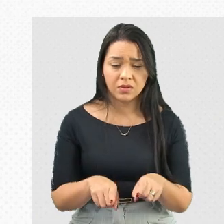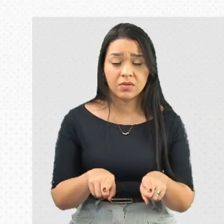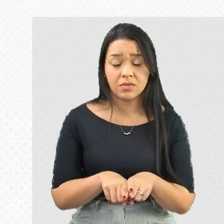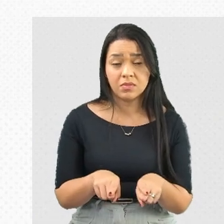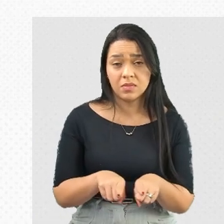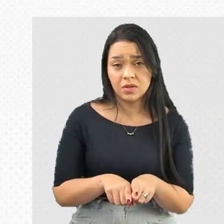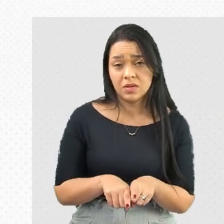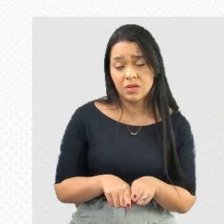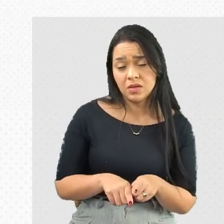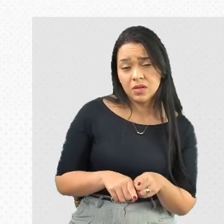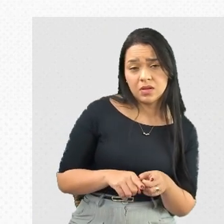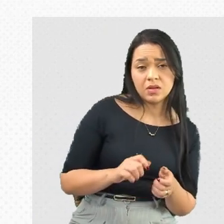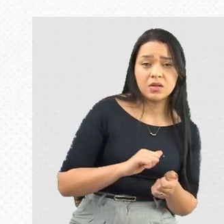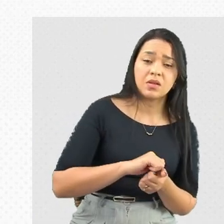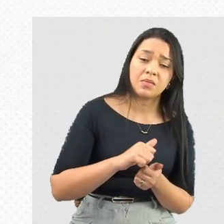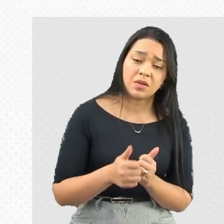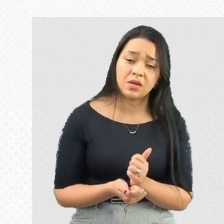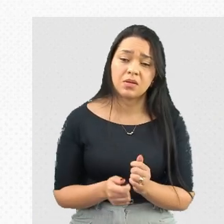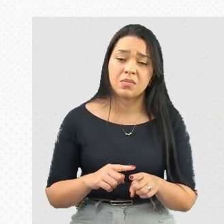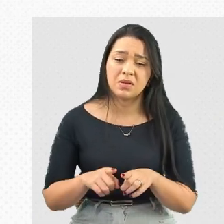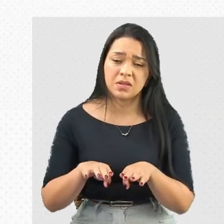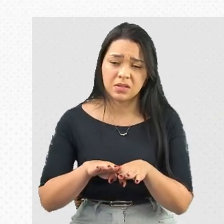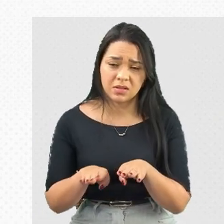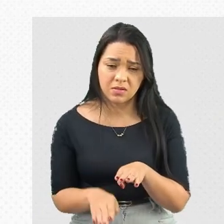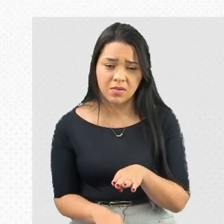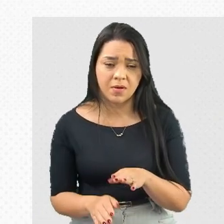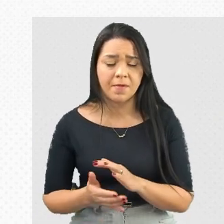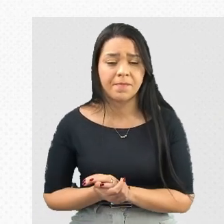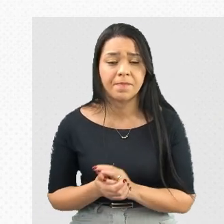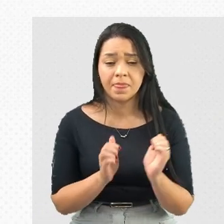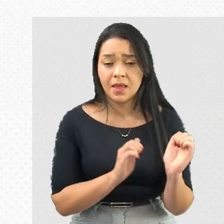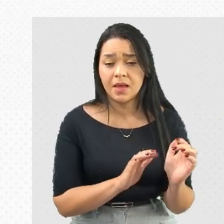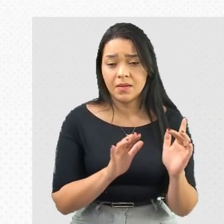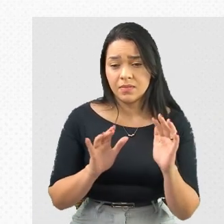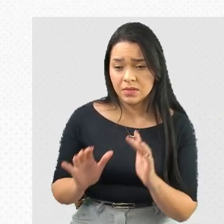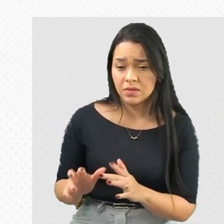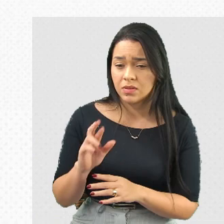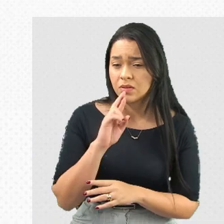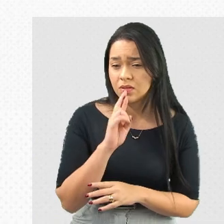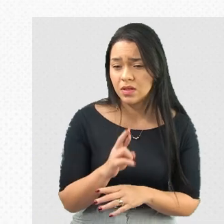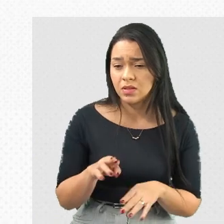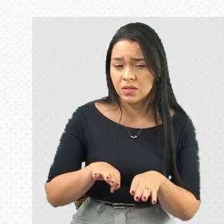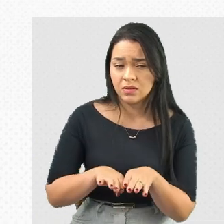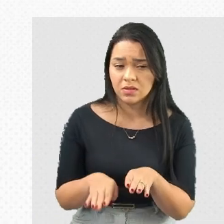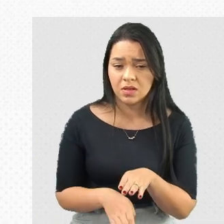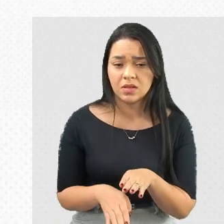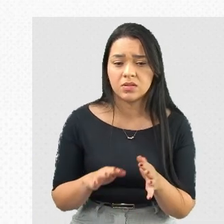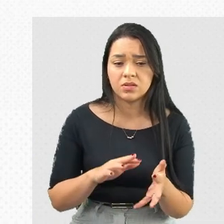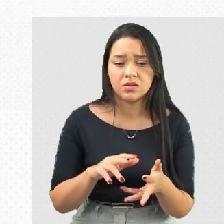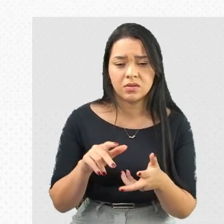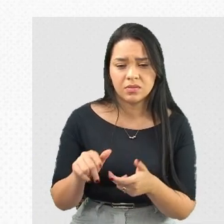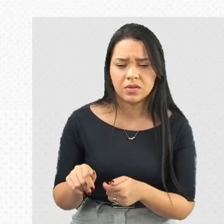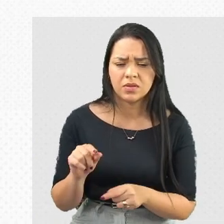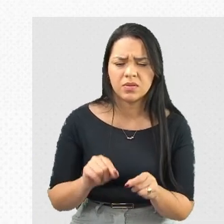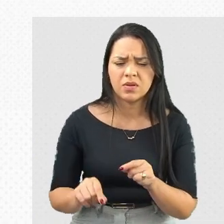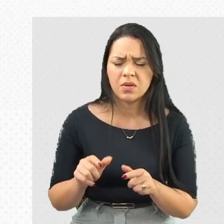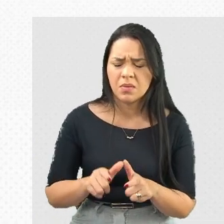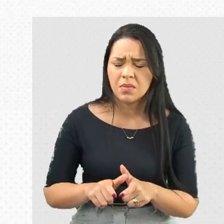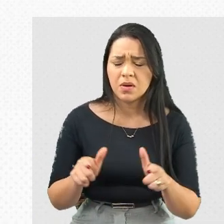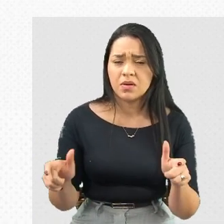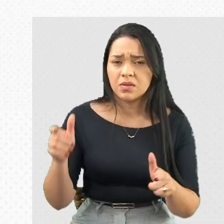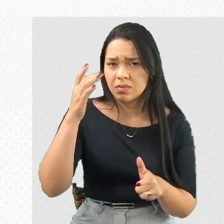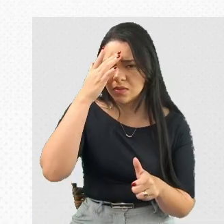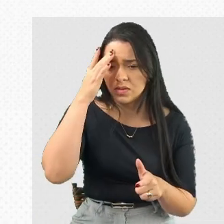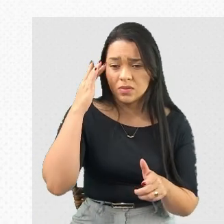flexível por um lado, mas também mais desigual por outro. A imigração, enquanto resultado das desigualdades globais, leva a uma